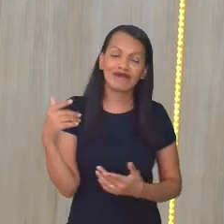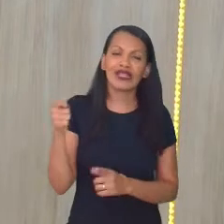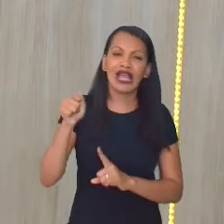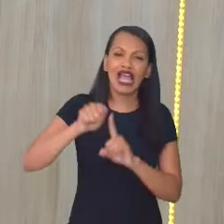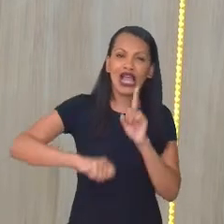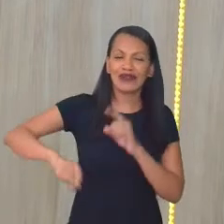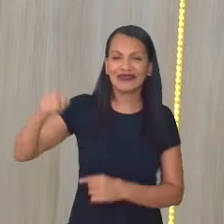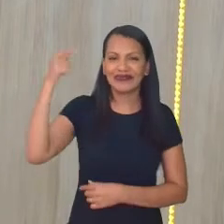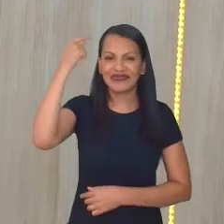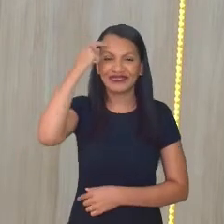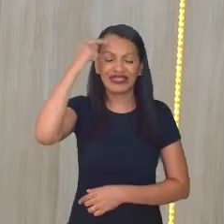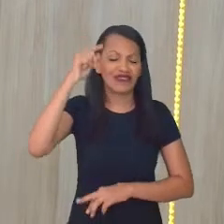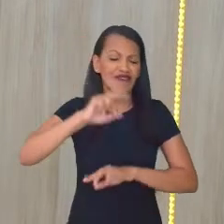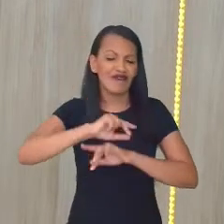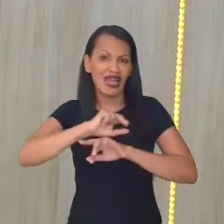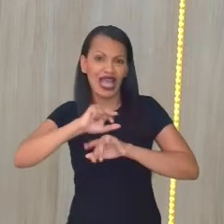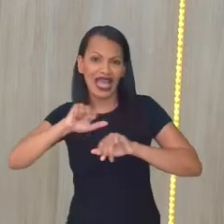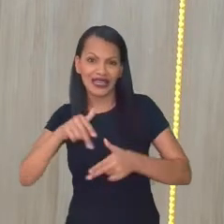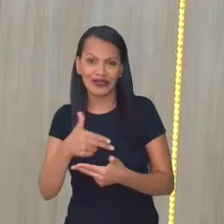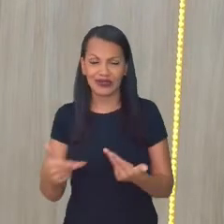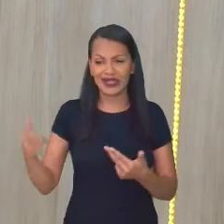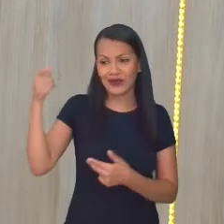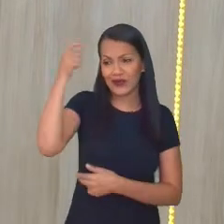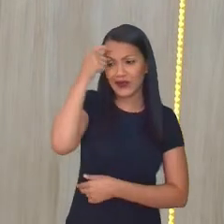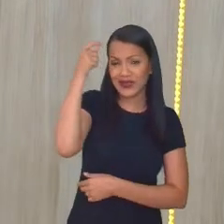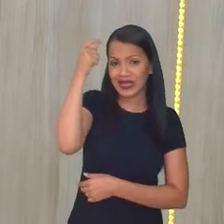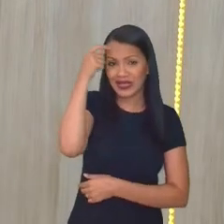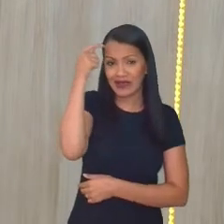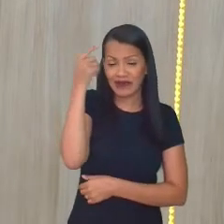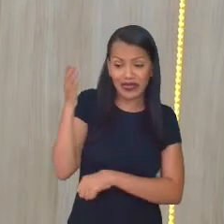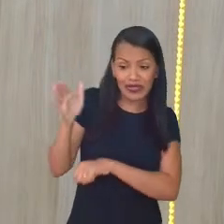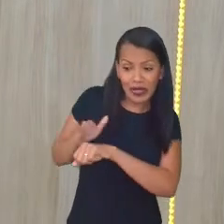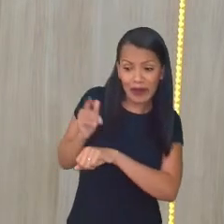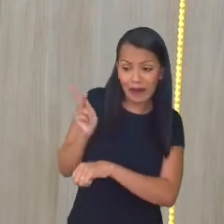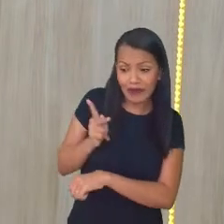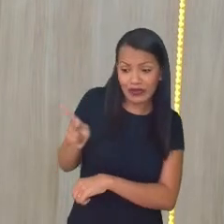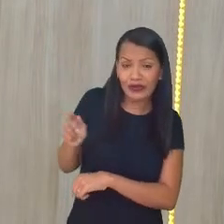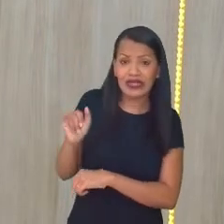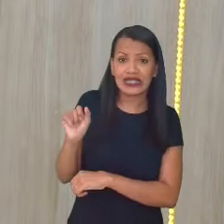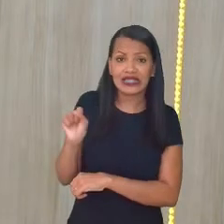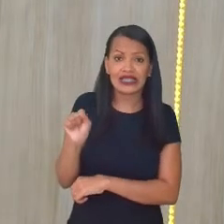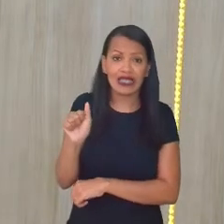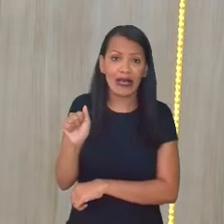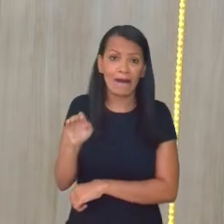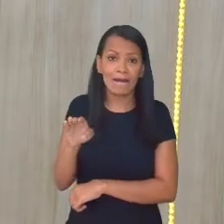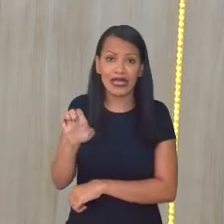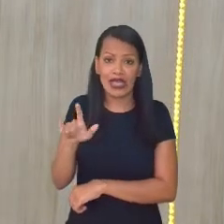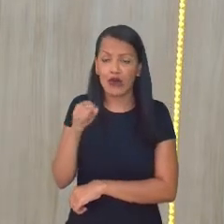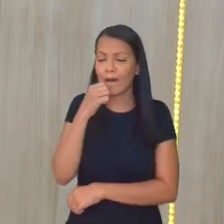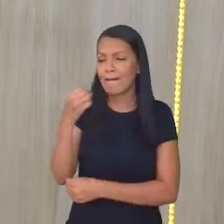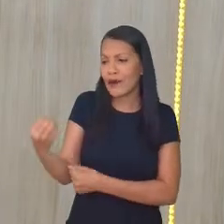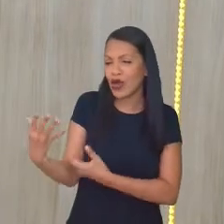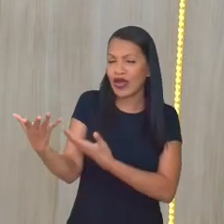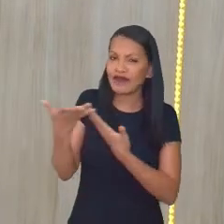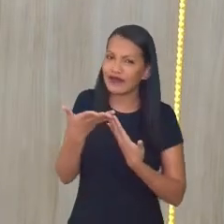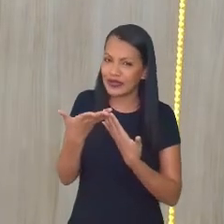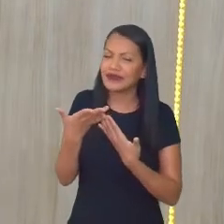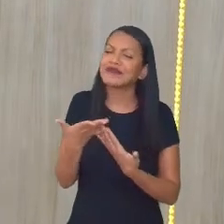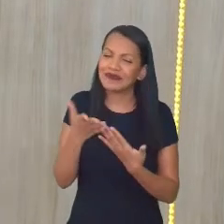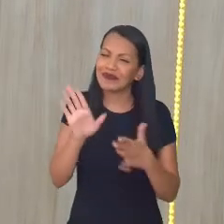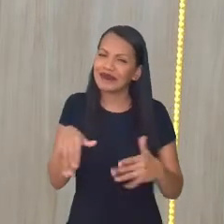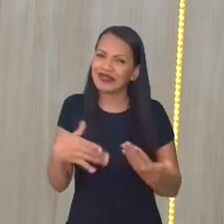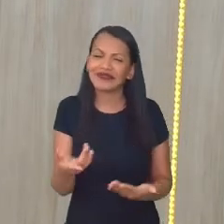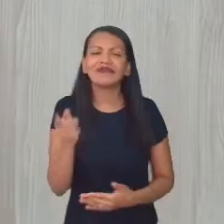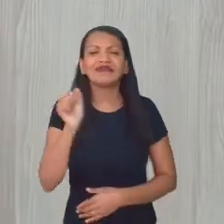mês recheado de várias campanhas de conscientização. Vou chamar a professora Isabel para falar um pouquinho e dar as boas-vindas, não é isso,